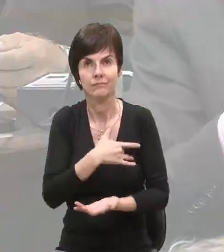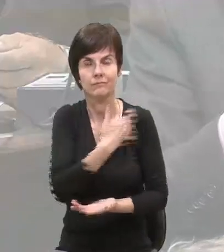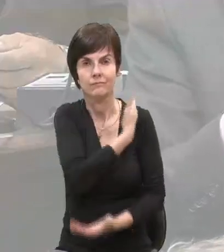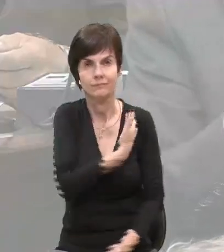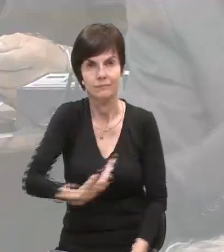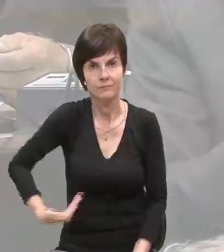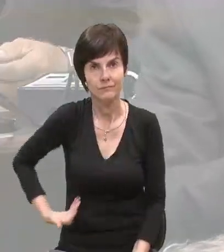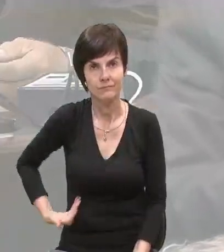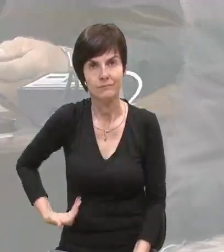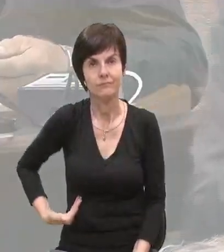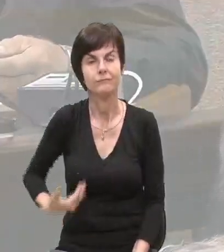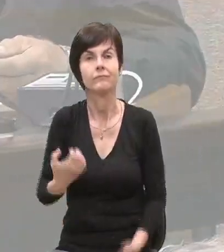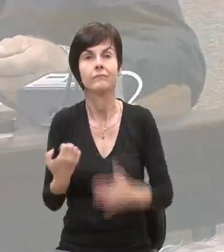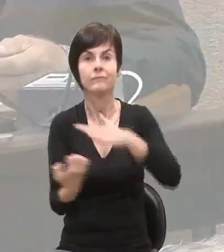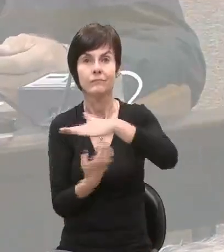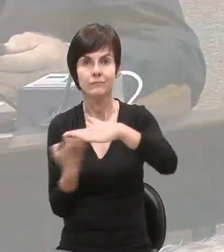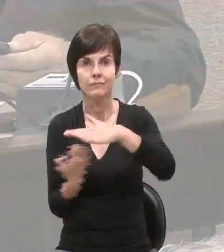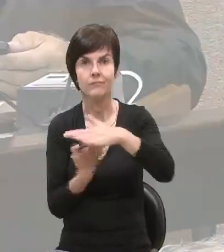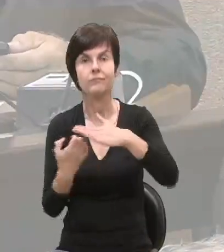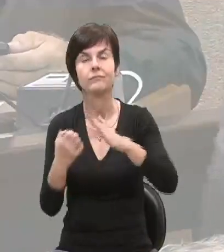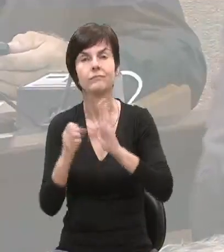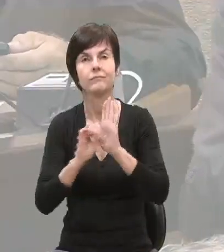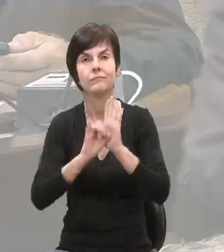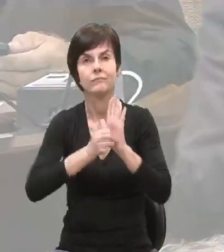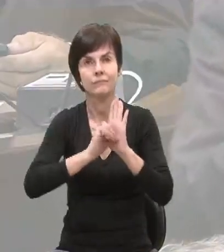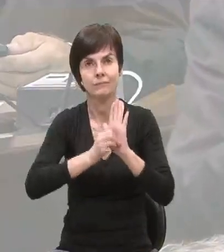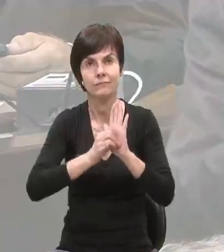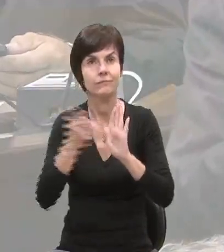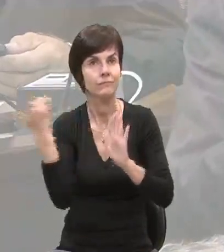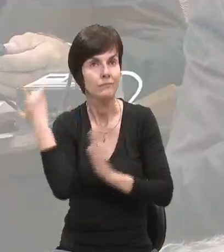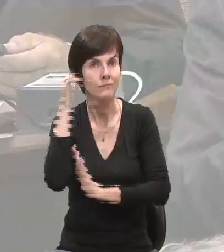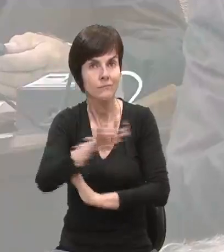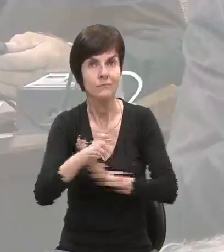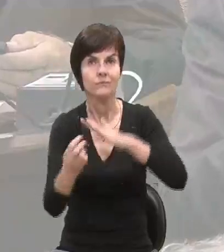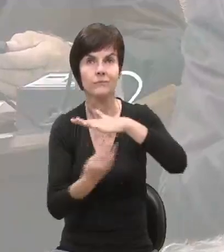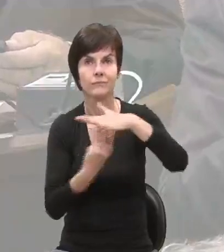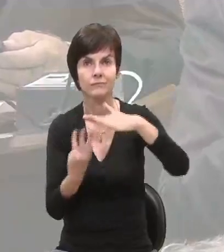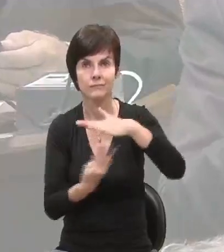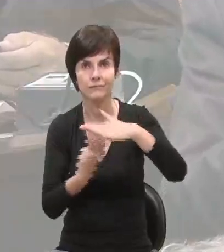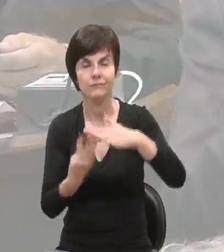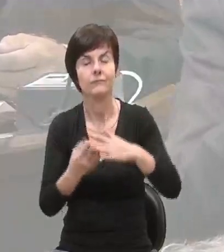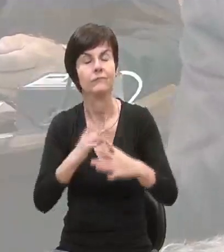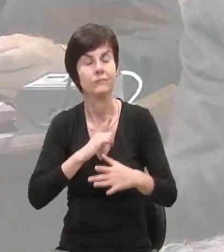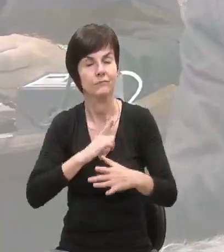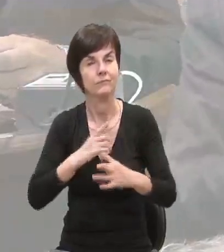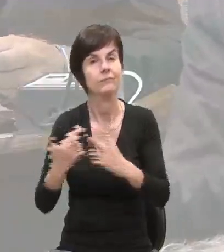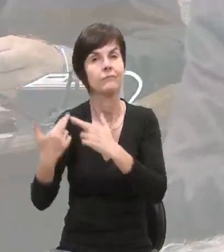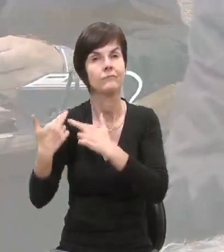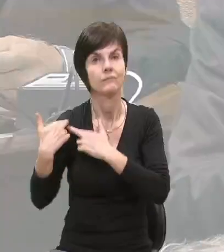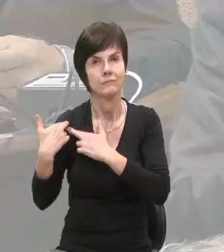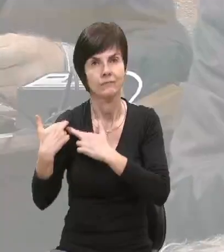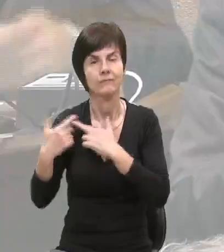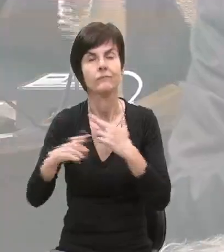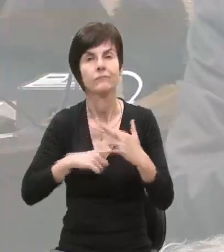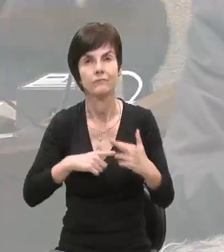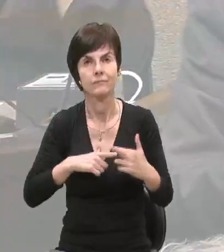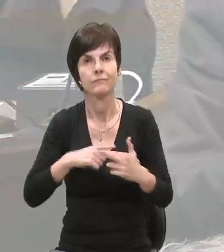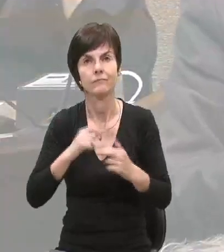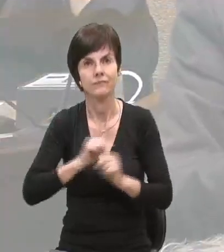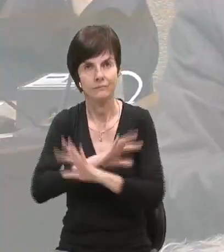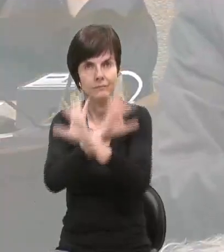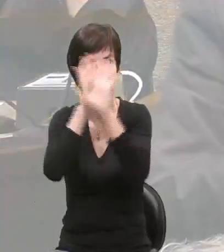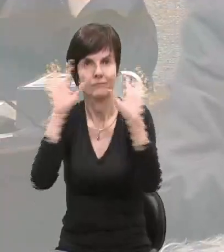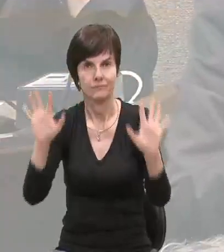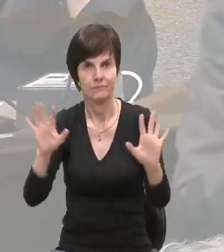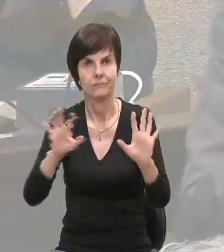Empresas que ganham licitações, que sejam empresas idôneas, que cumpram com os requisitos ali